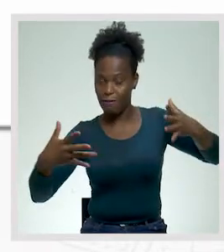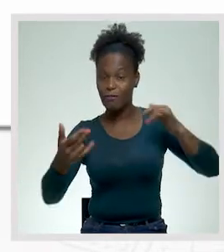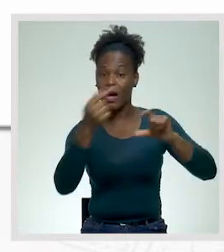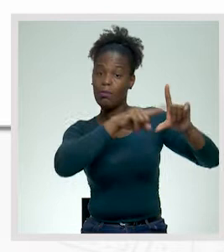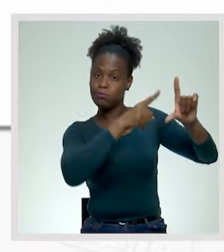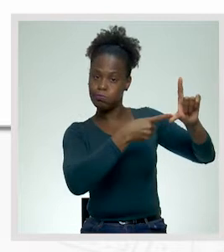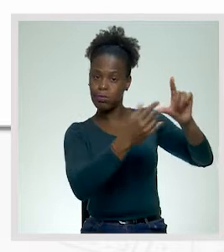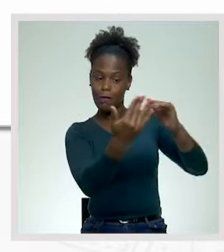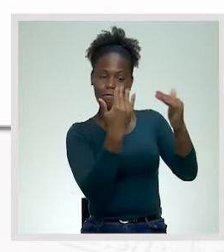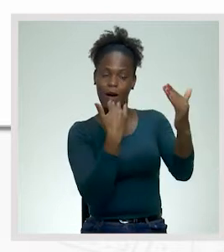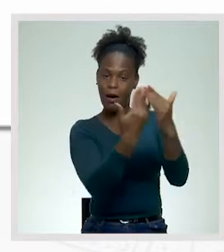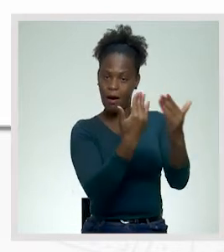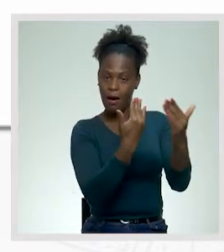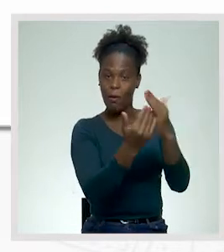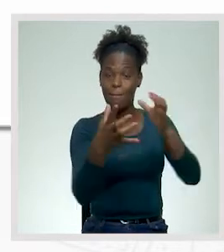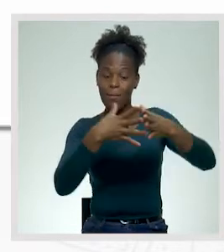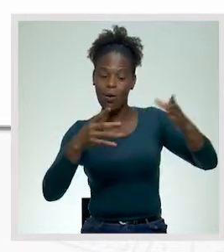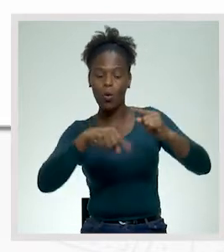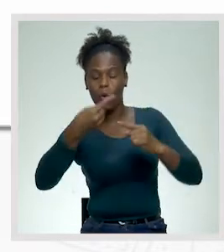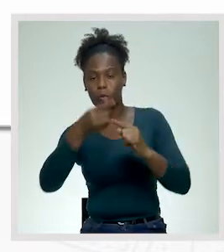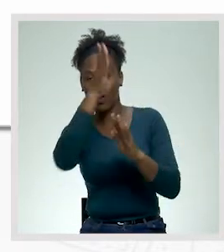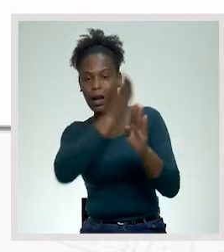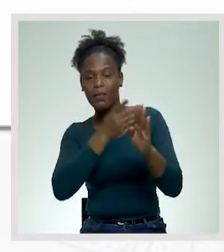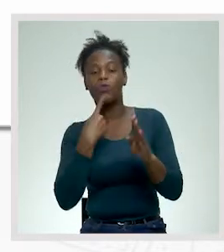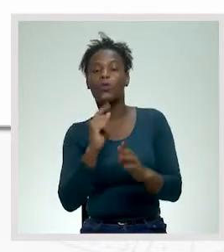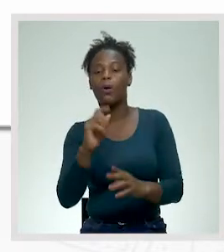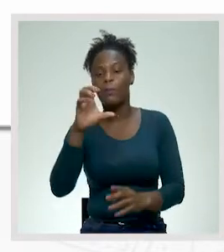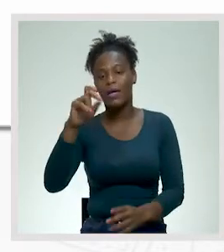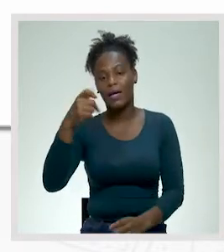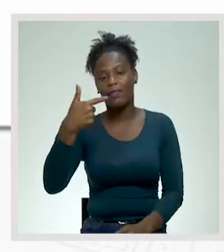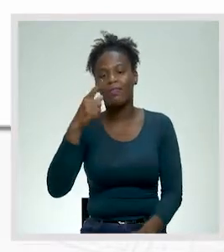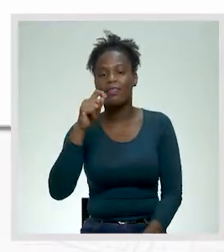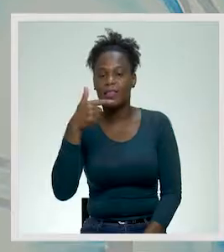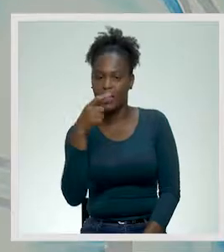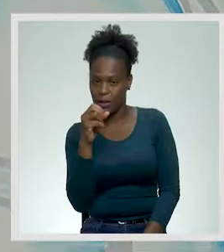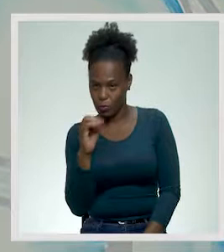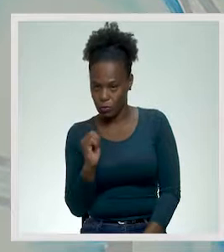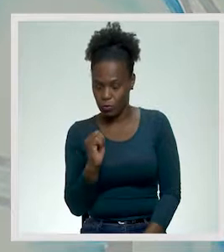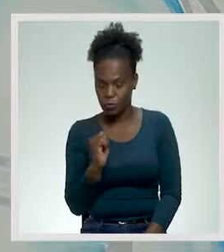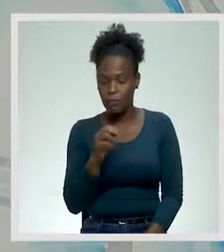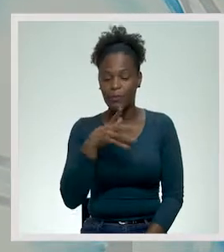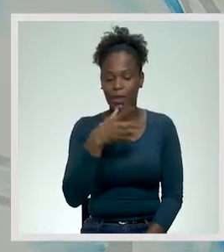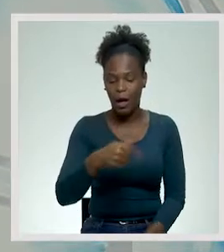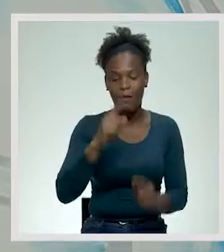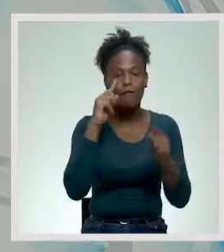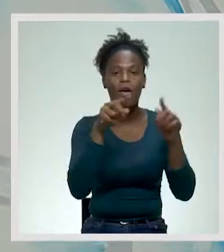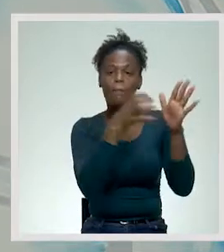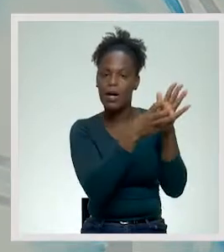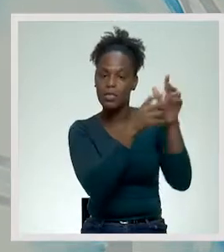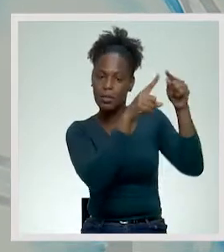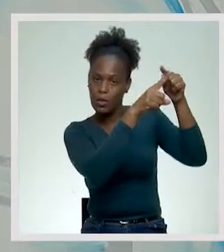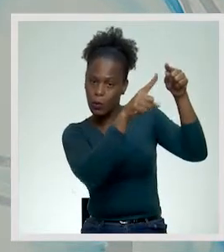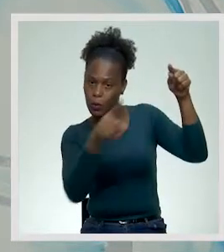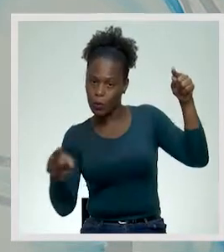do triângulo são chamados de catetos. Temos aqui a hipotenusa,